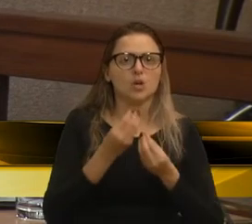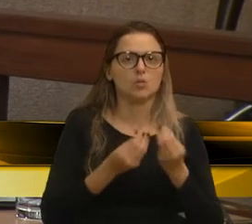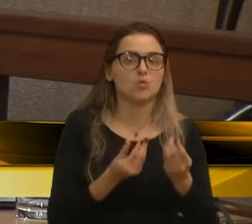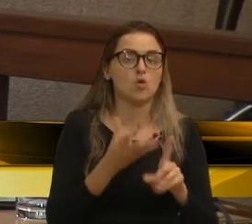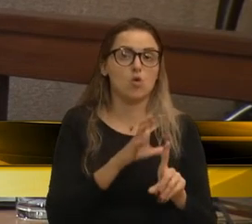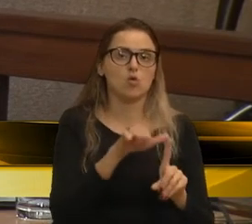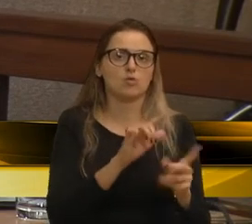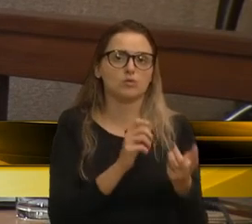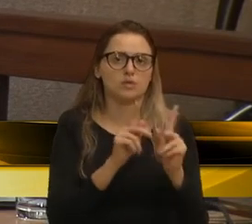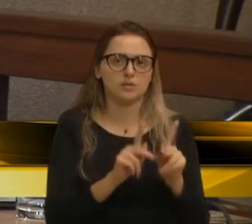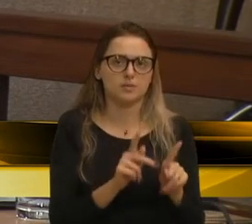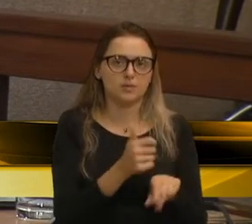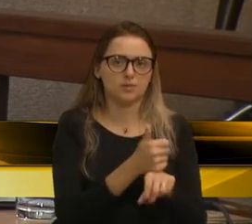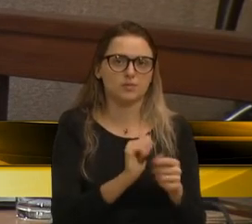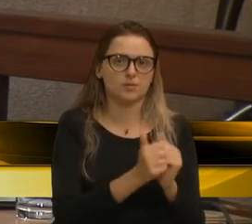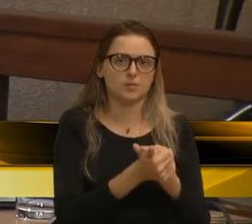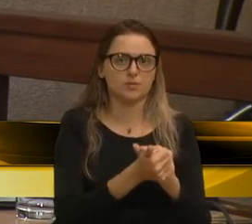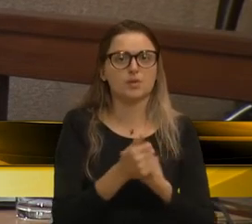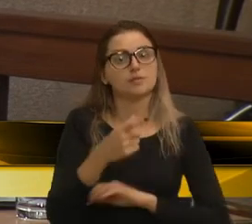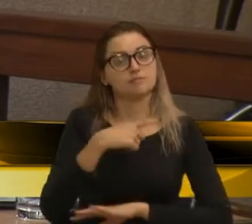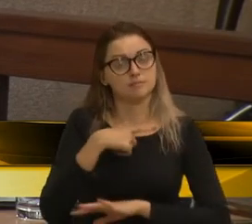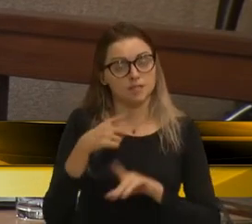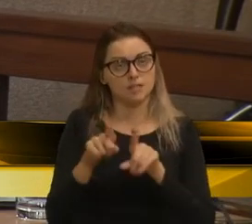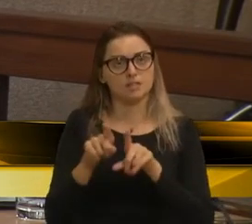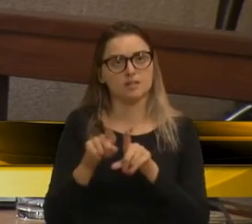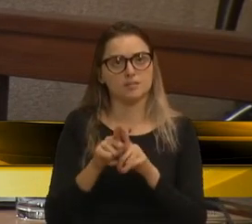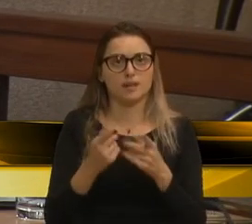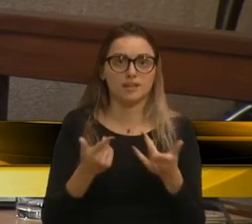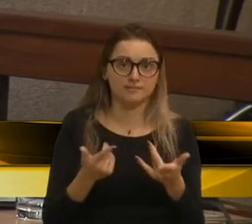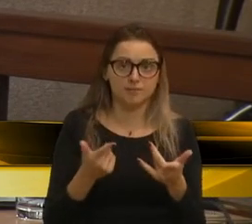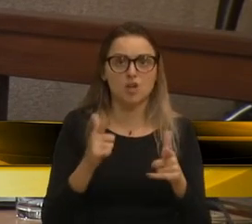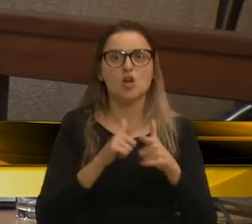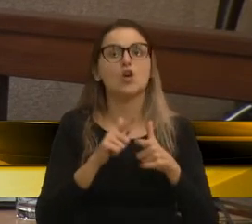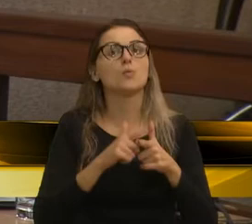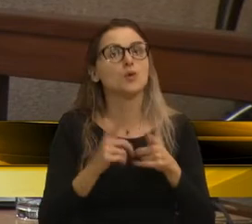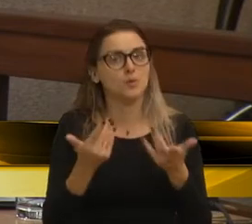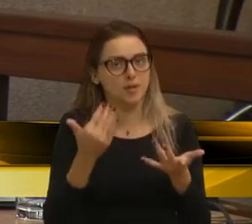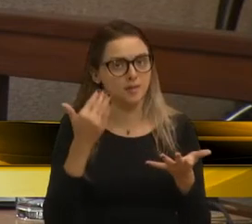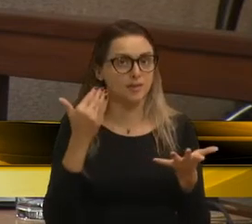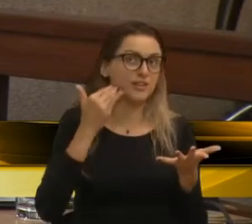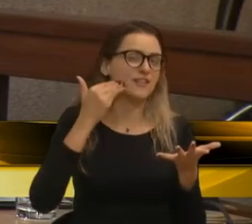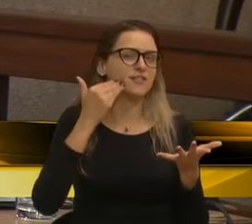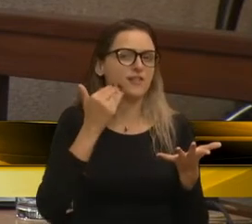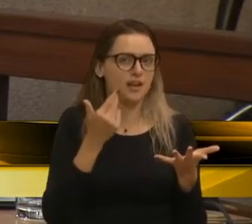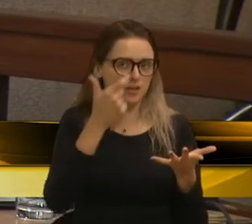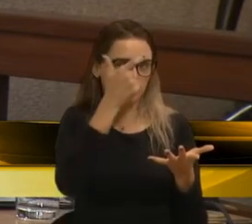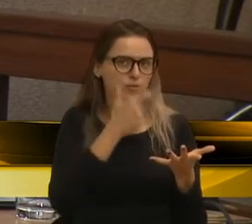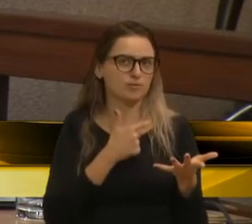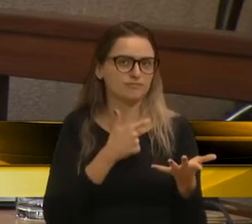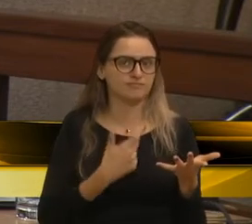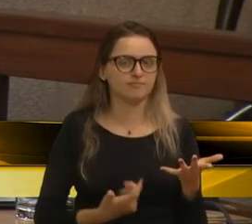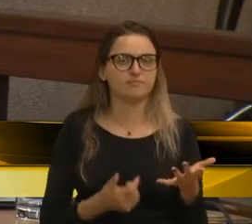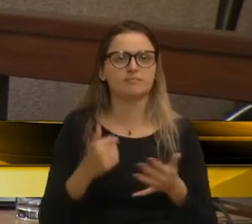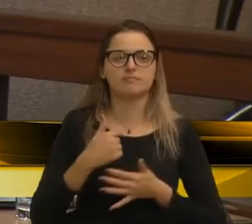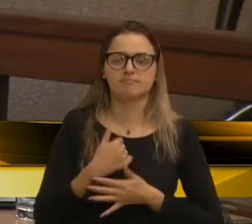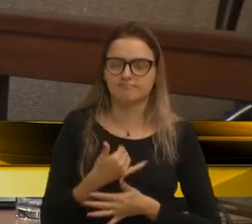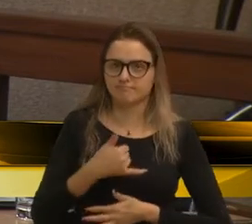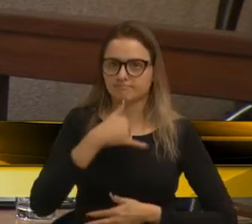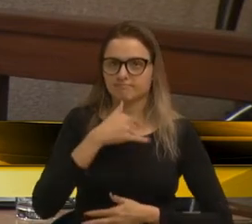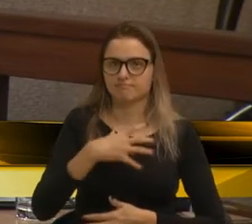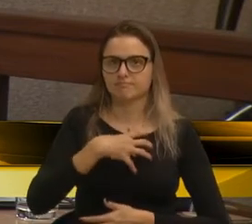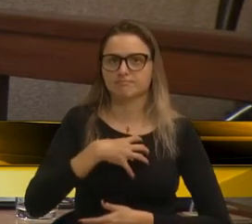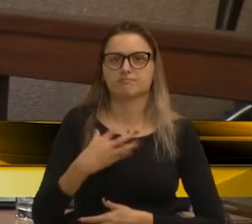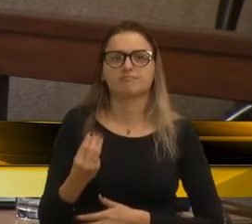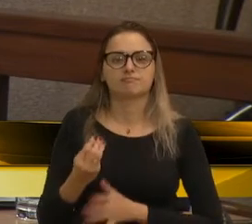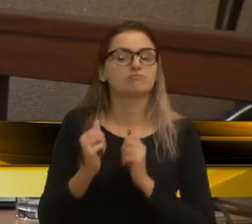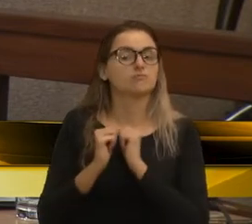esportistas, possivelmente tenha o defeito. Então, eu lamento profundamente, junto com Vossa